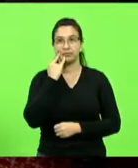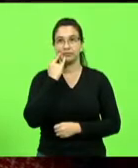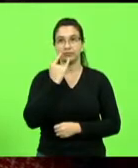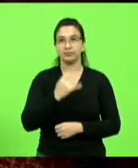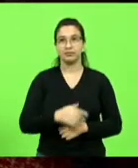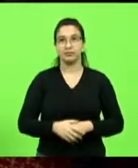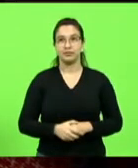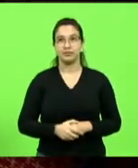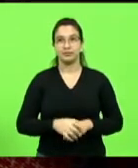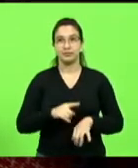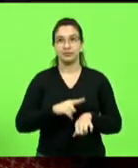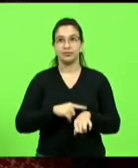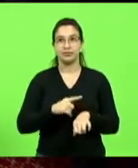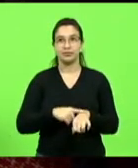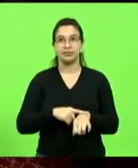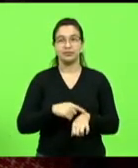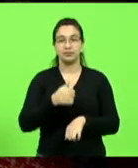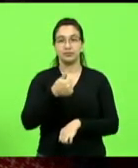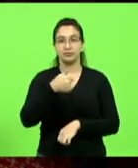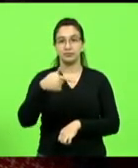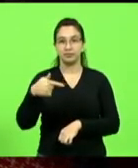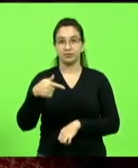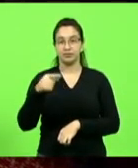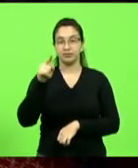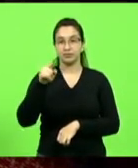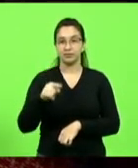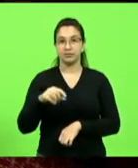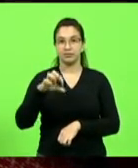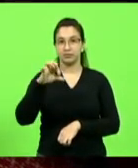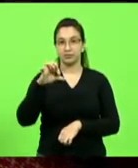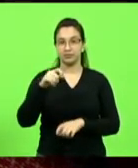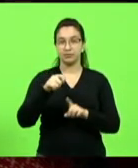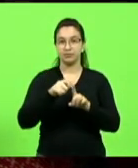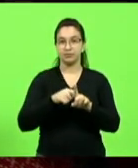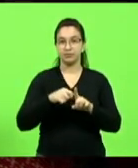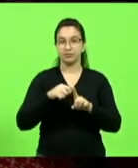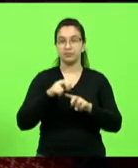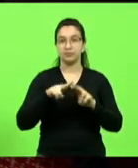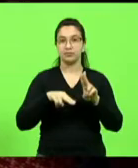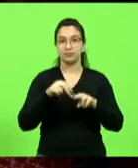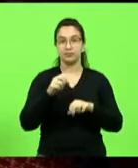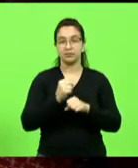Às 17 horas e 19 minutos do dia 9 do mês de junho de 2021,